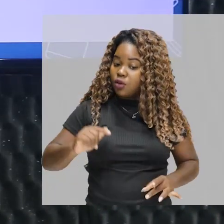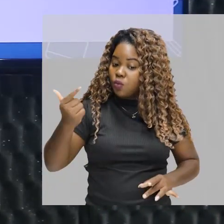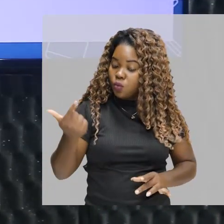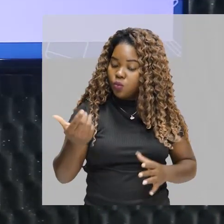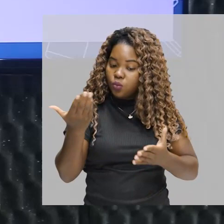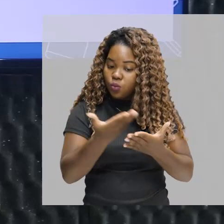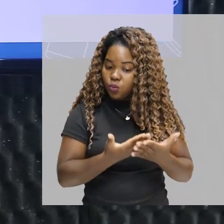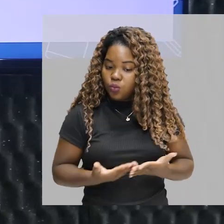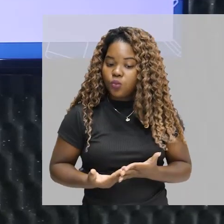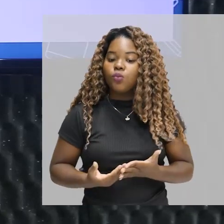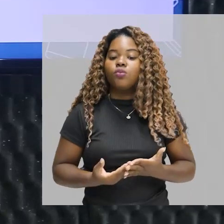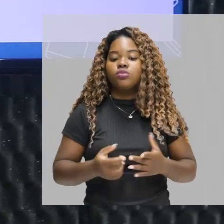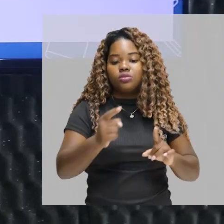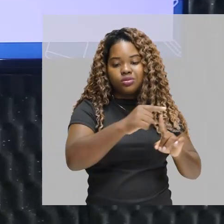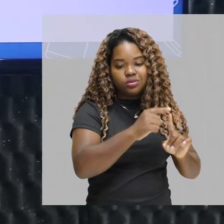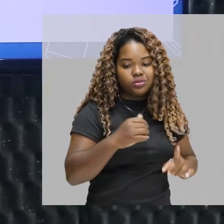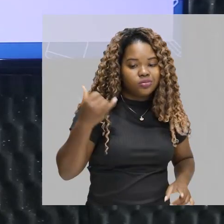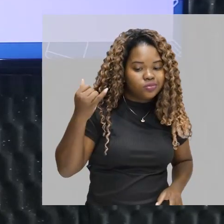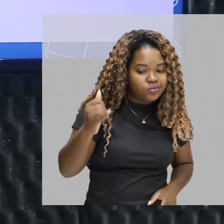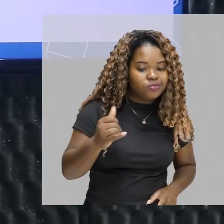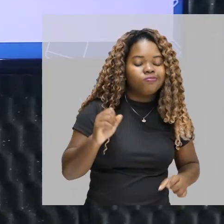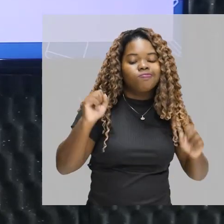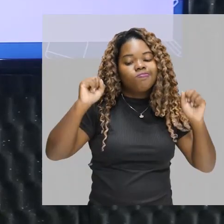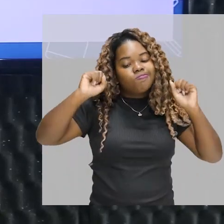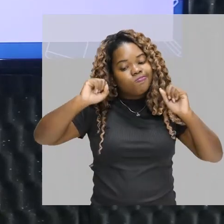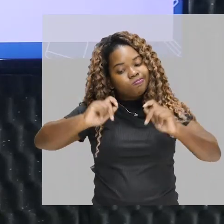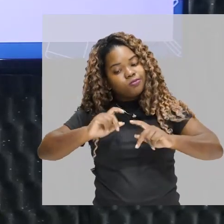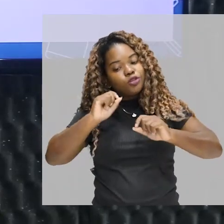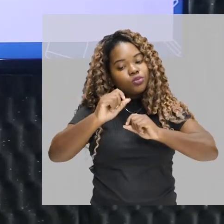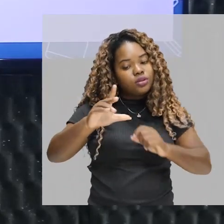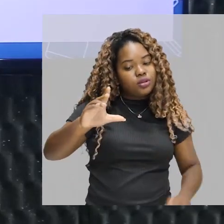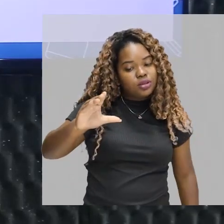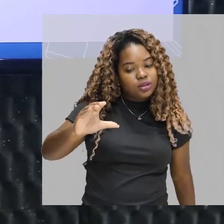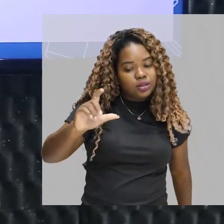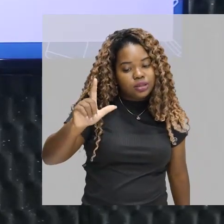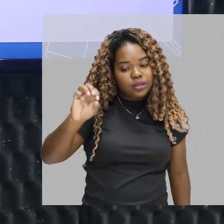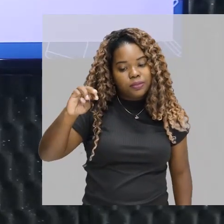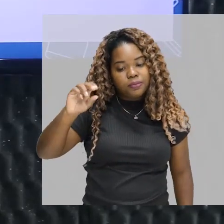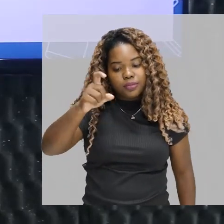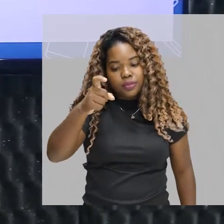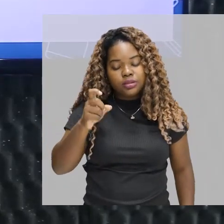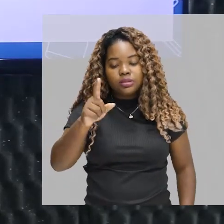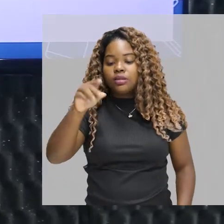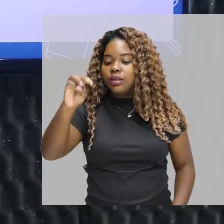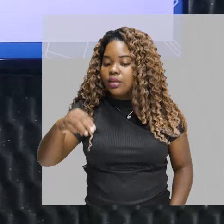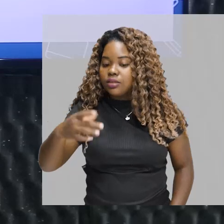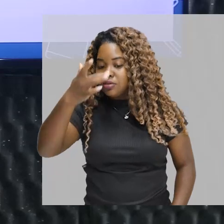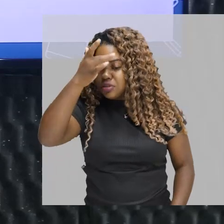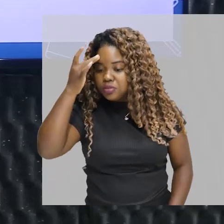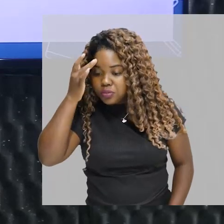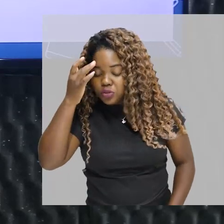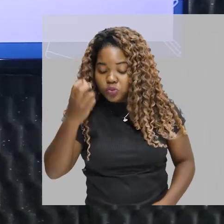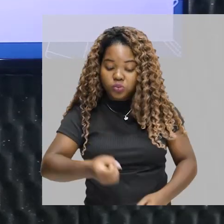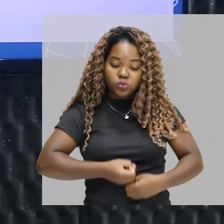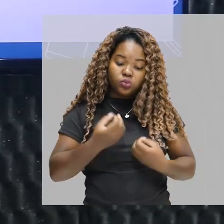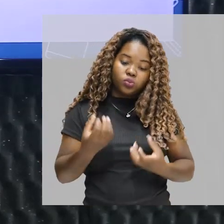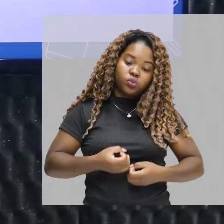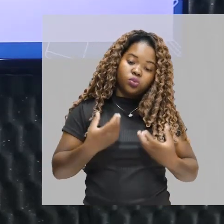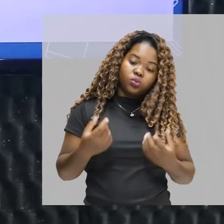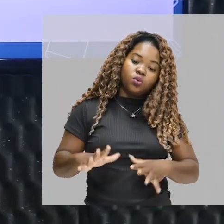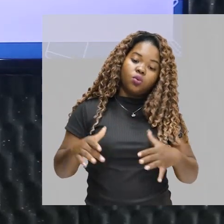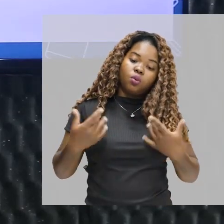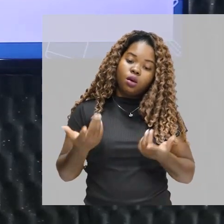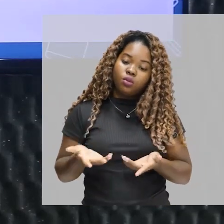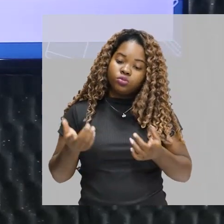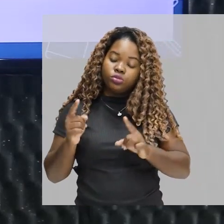Os elementos da narrativa, um por um. O que é clímax? O que é. Quem são os narradores? Que tipos são os narradores